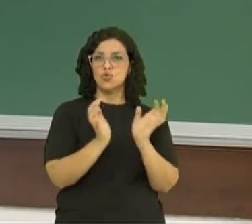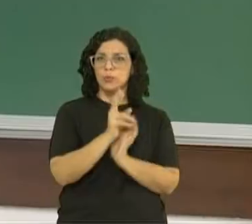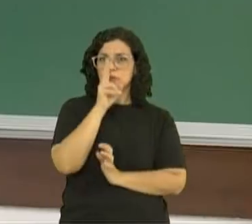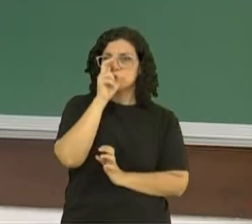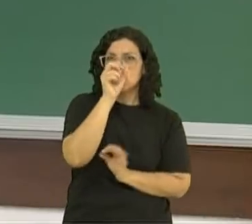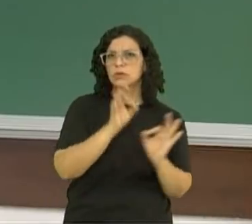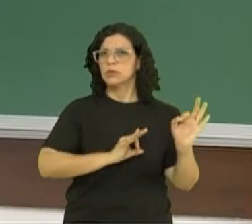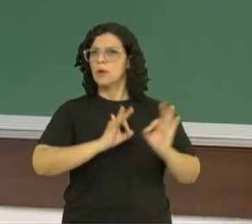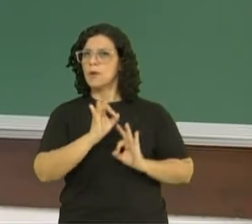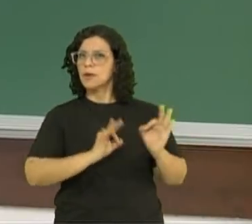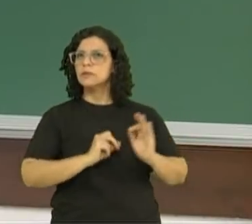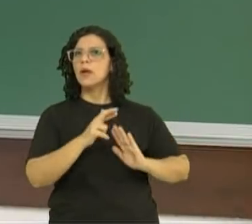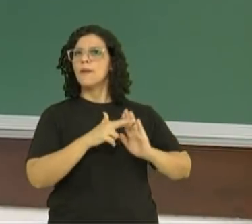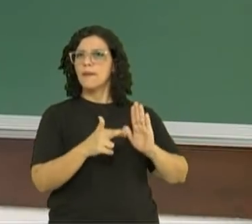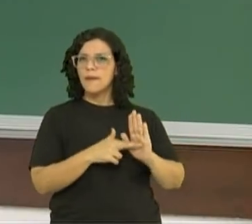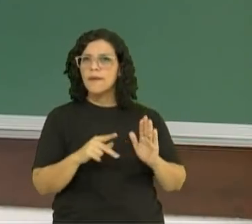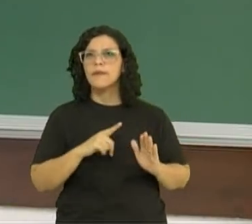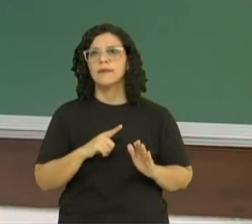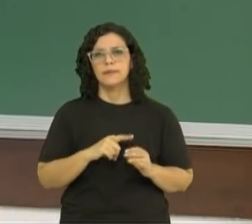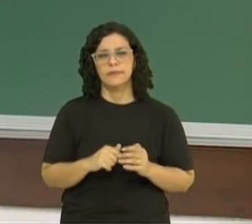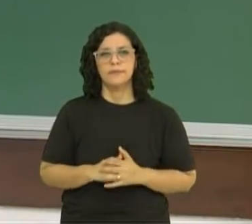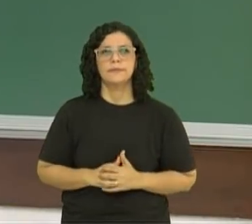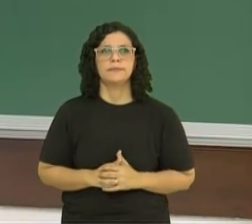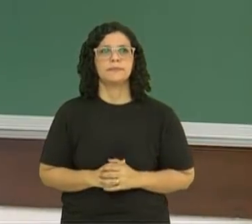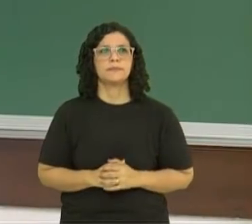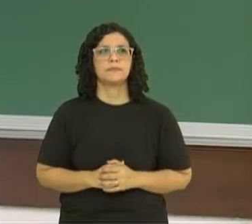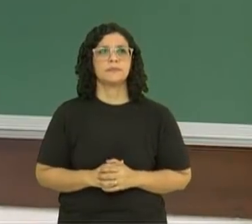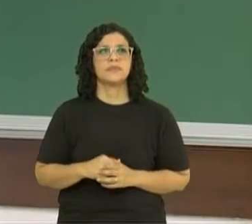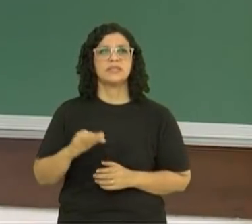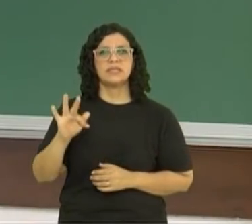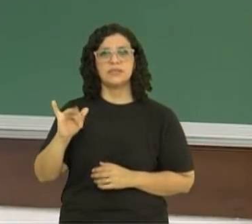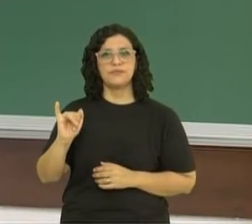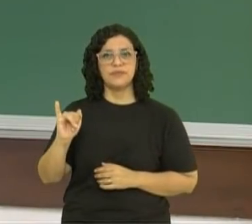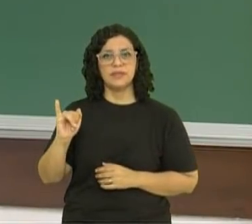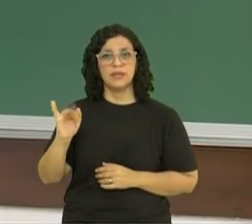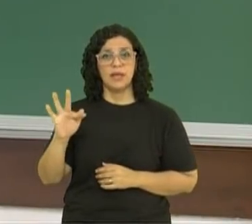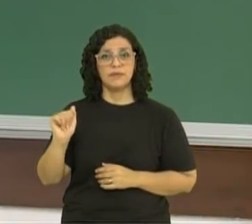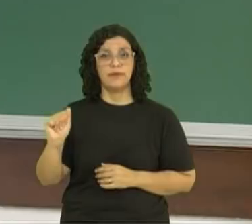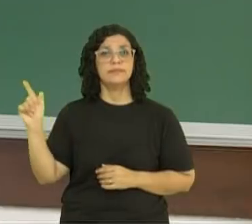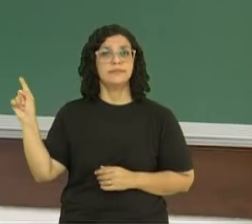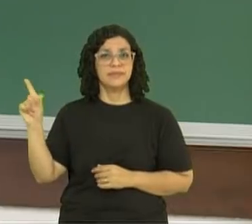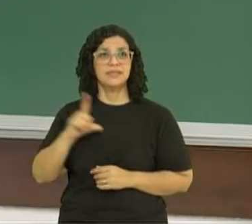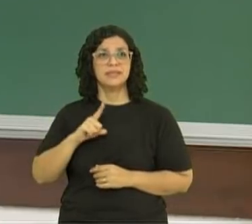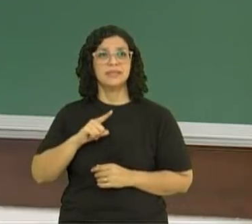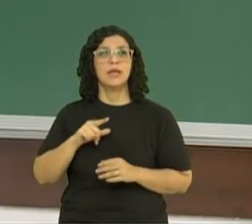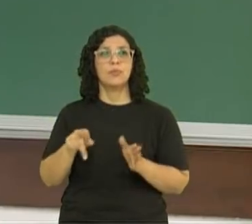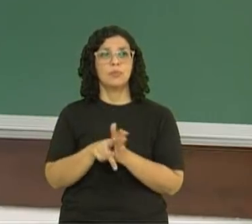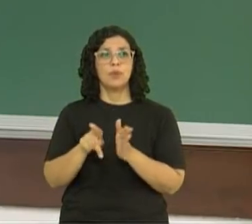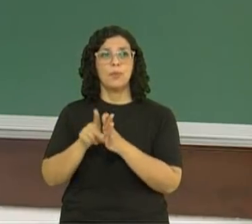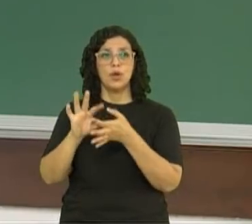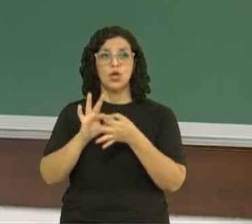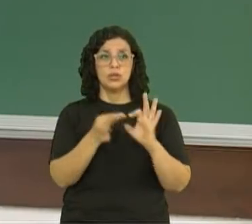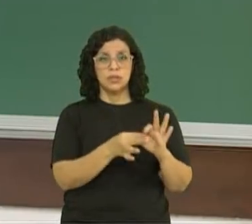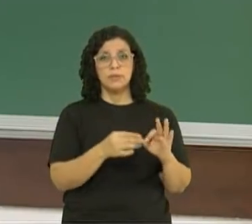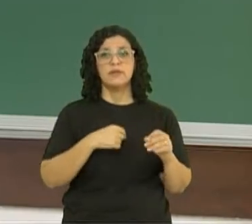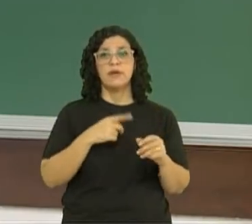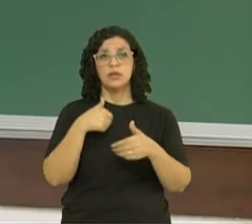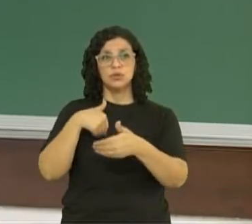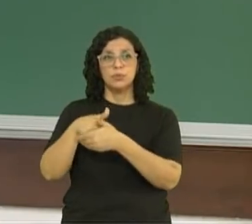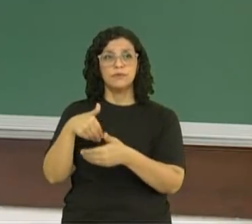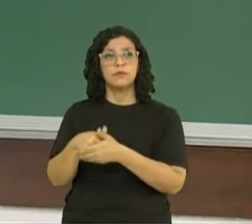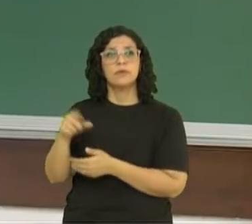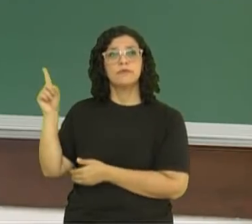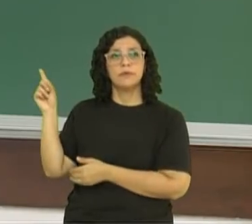fortes e regulamentem essas modalidades. Então, temos aqui a FIFA, no caso das Olimpíadas, regulamenta o